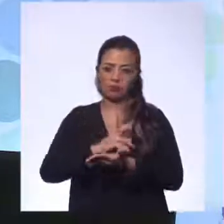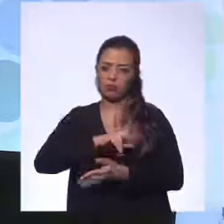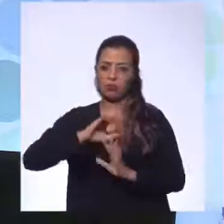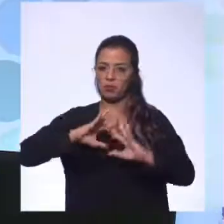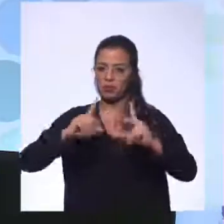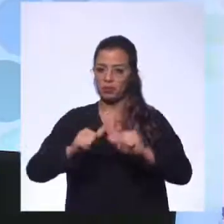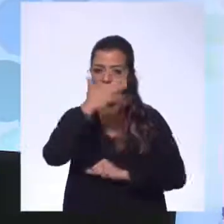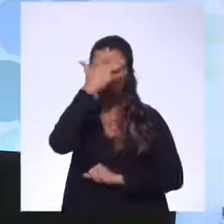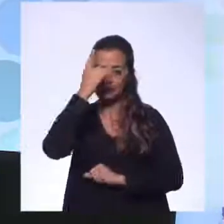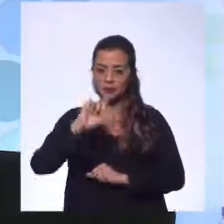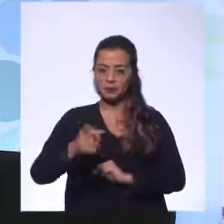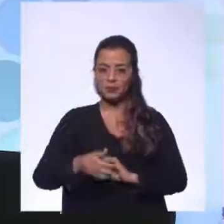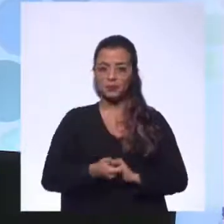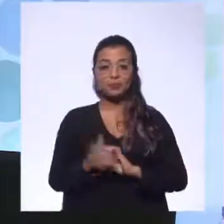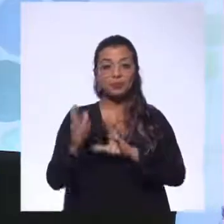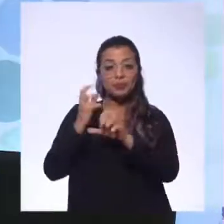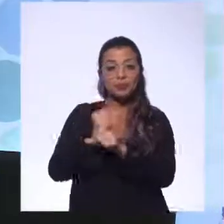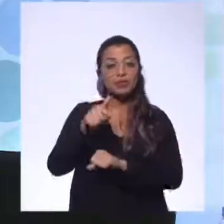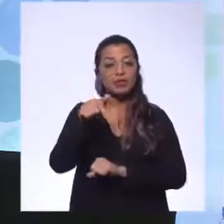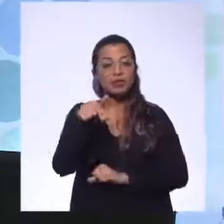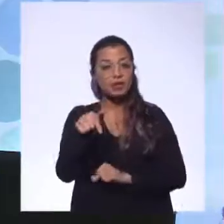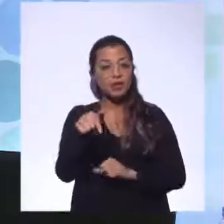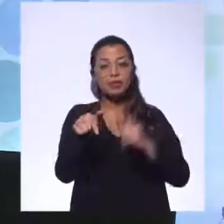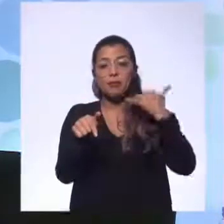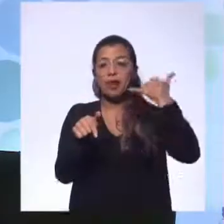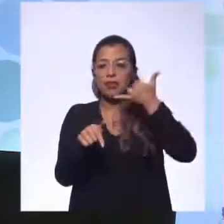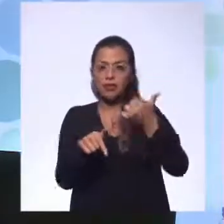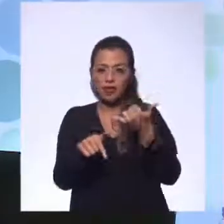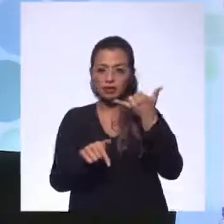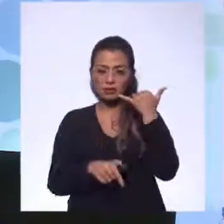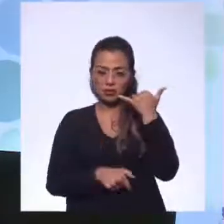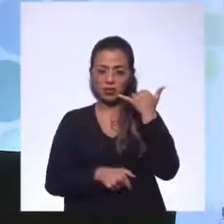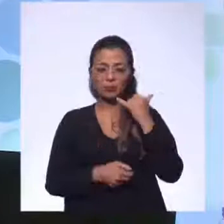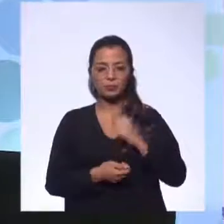todos. 7 respostas, ligações, gente. Então, faz